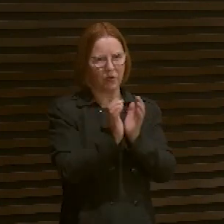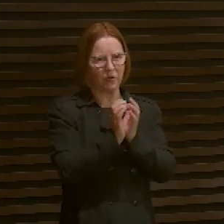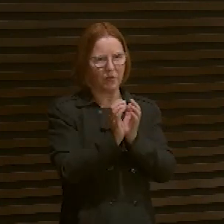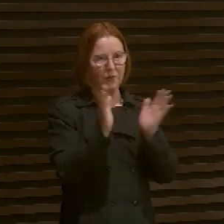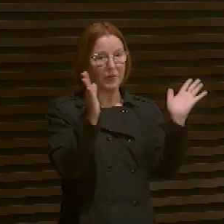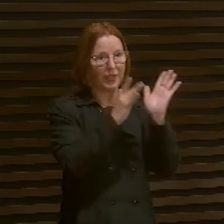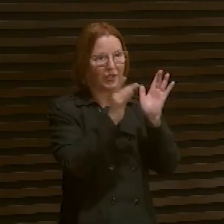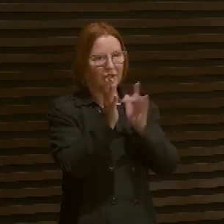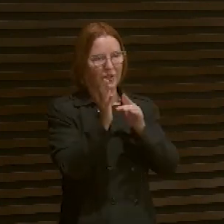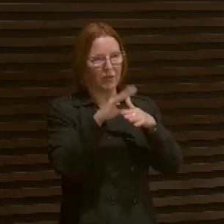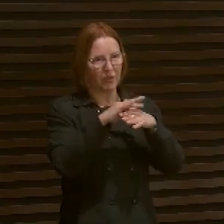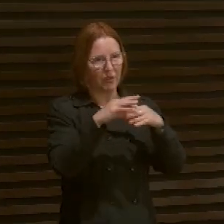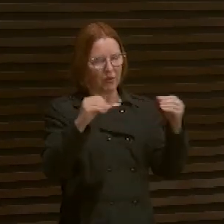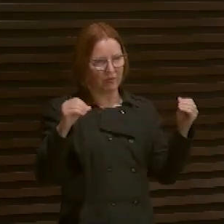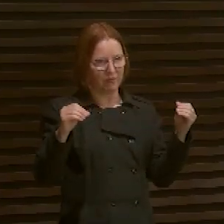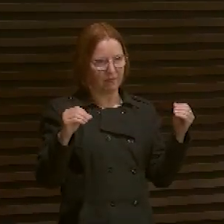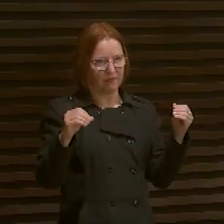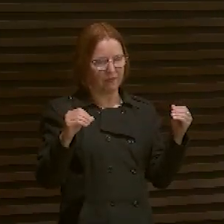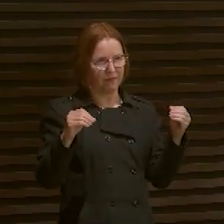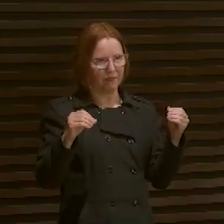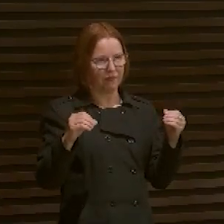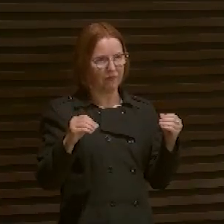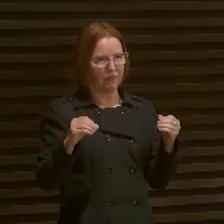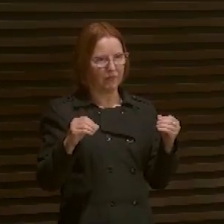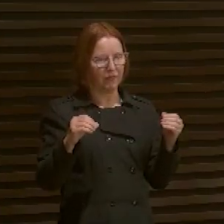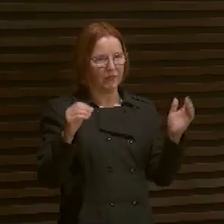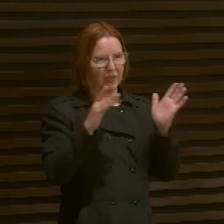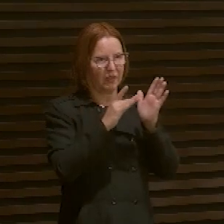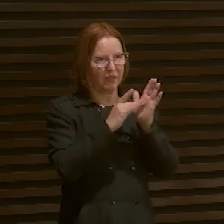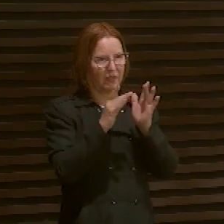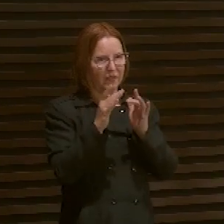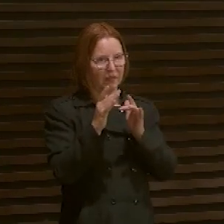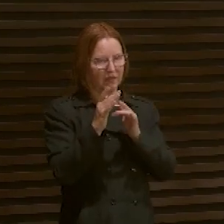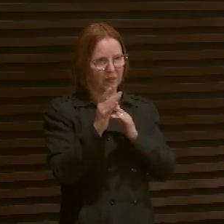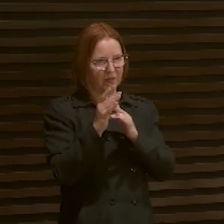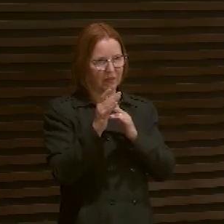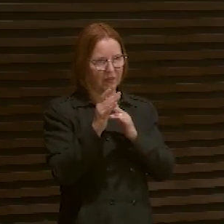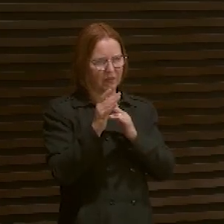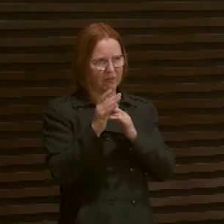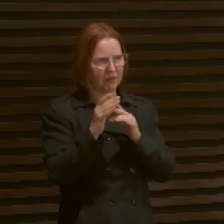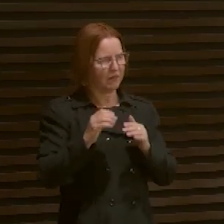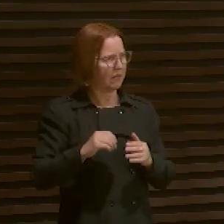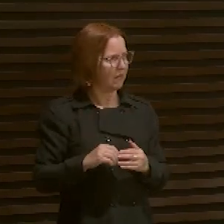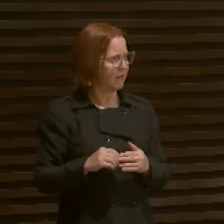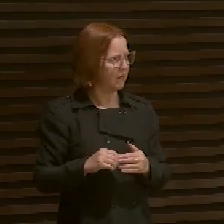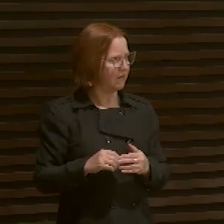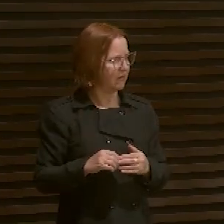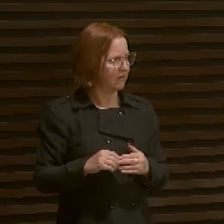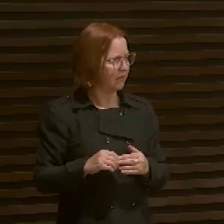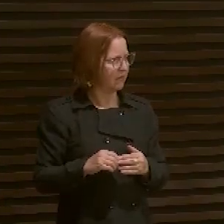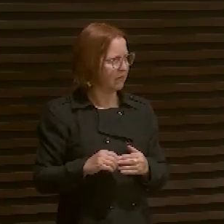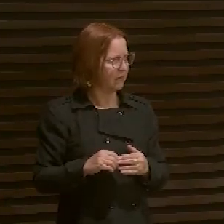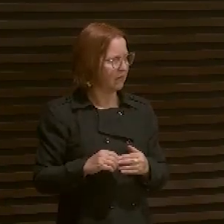curou? Jesus tentou tirar umas férias, ele foi frustrado porque a galera, uma multidão chegou lá. Lembra? Lembra?